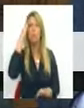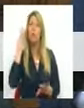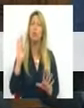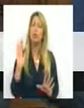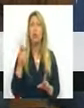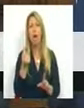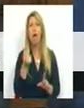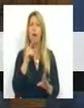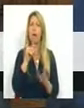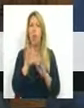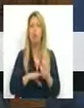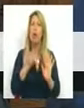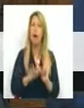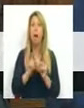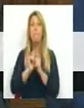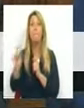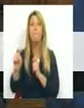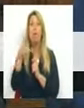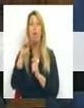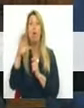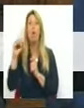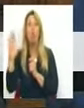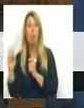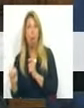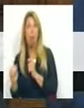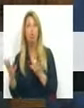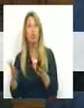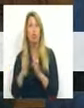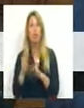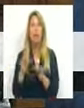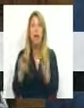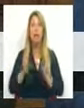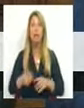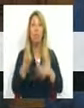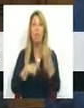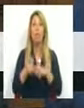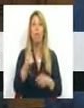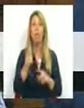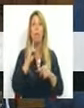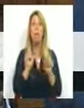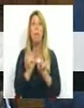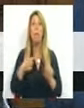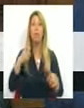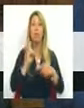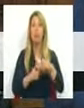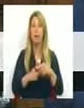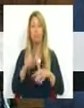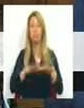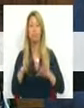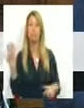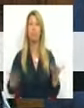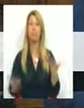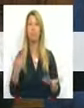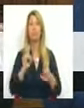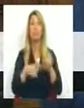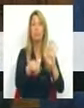cocos, antecipando uma medida que foi a venda do Banif Mais para fazer o contrabalanço com uma medida que tinha sido negativa e